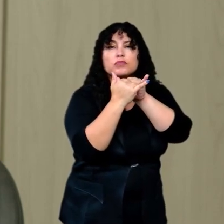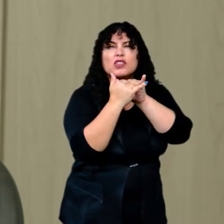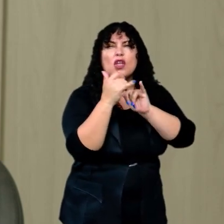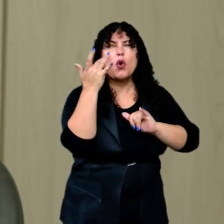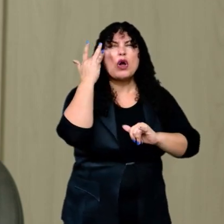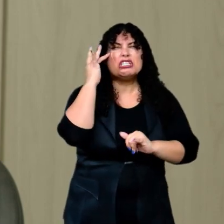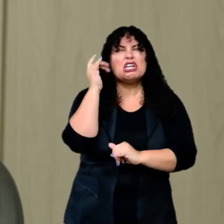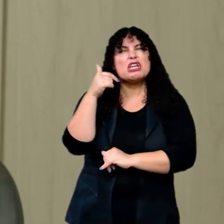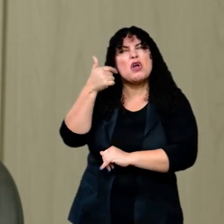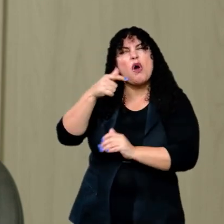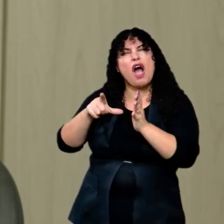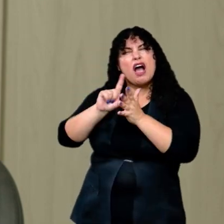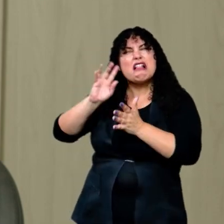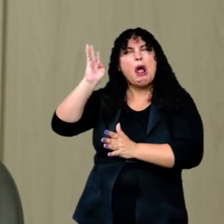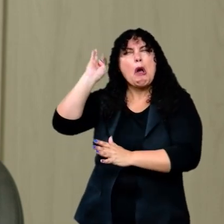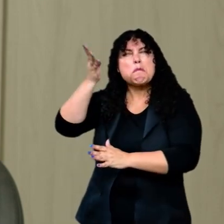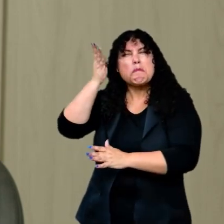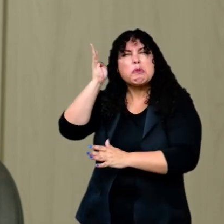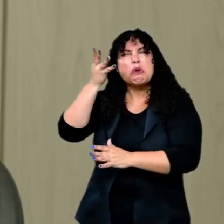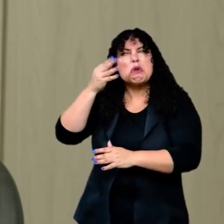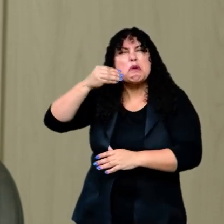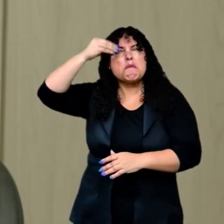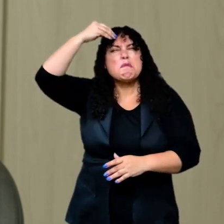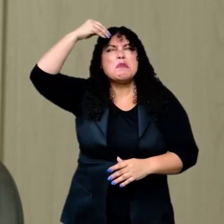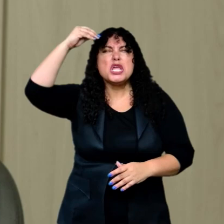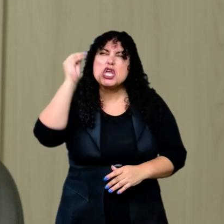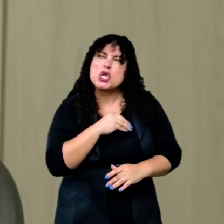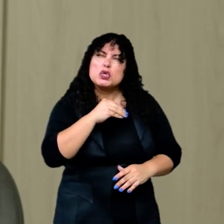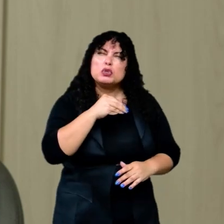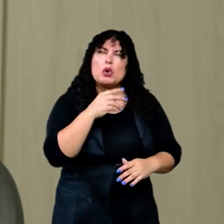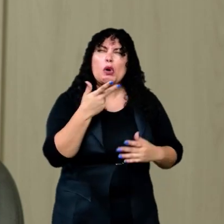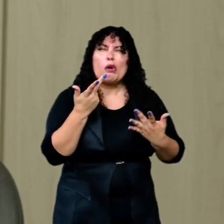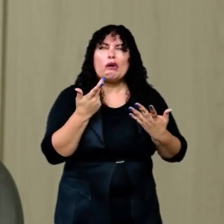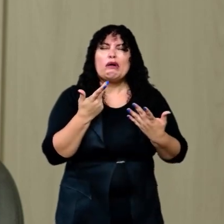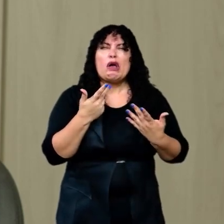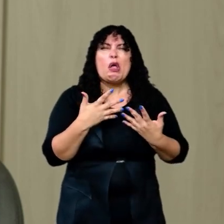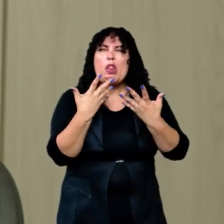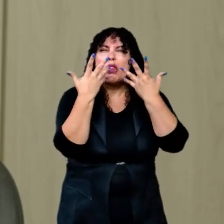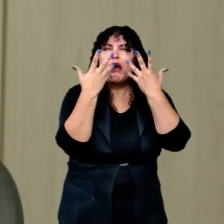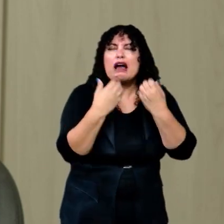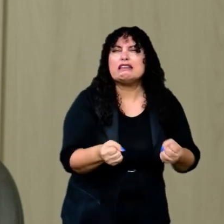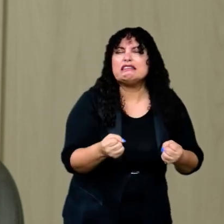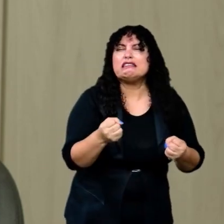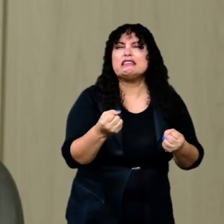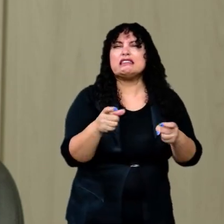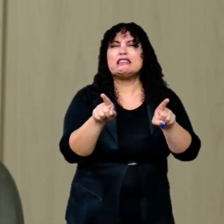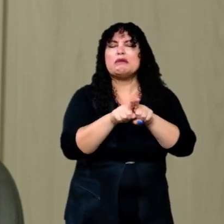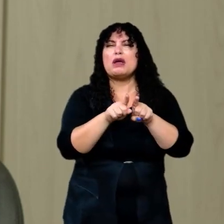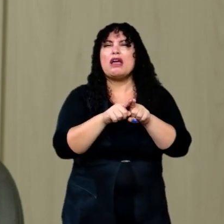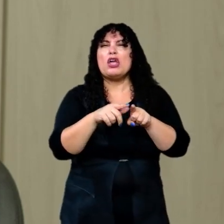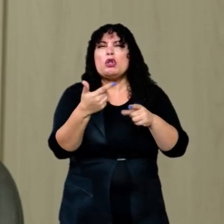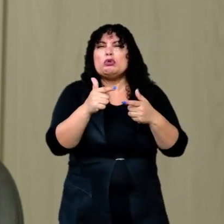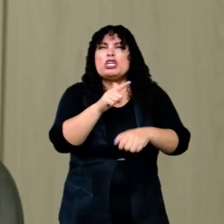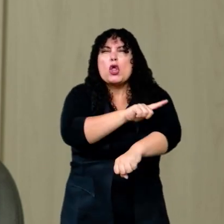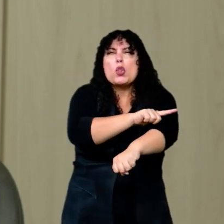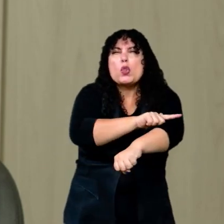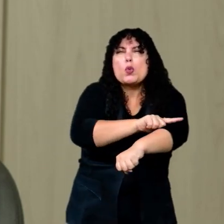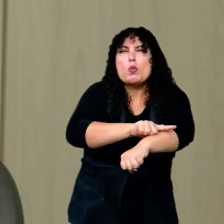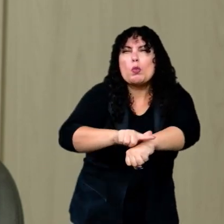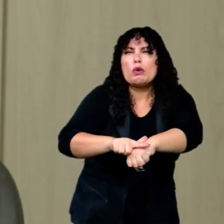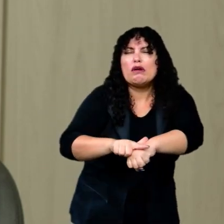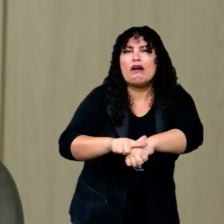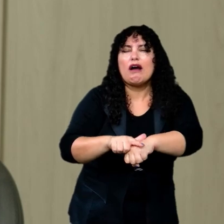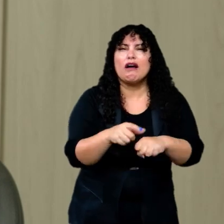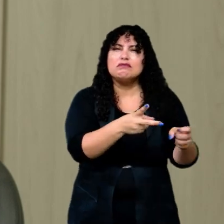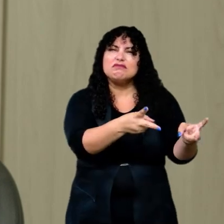achei burro, né? Eu me achei preguiçoso, eu me achei intolerante, eu me achei mal educado, né? E